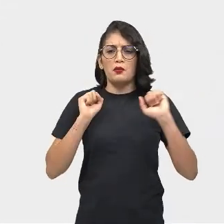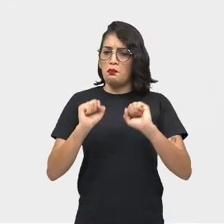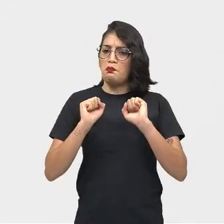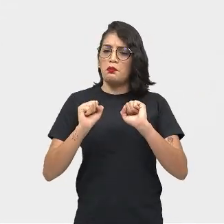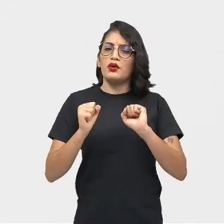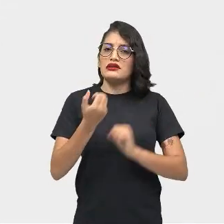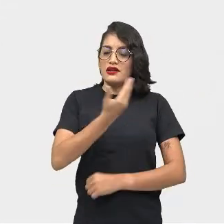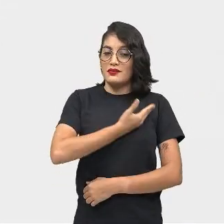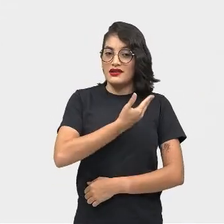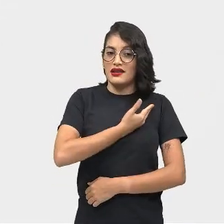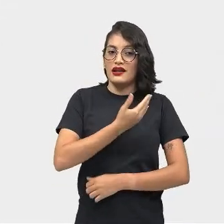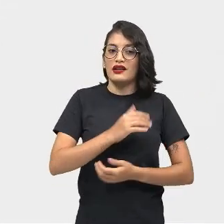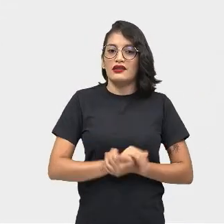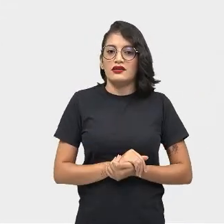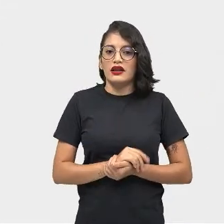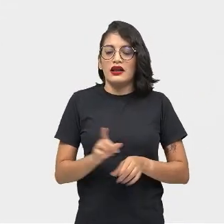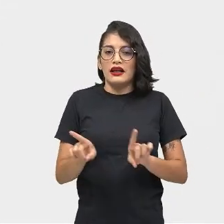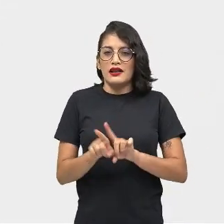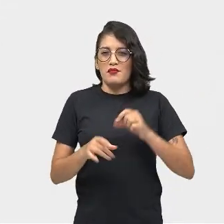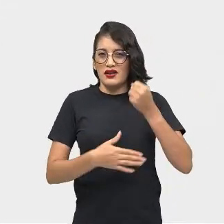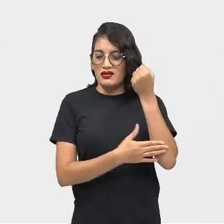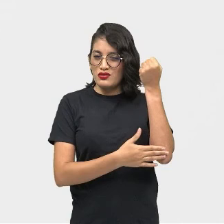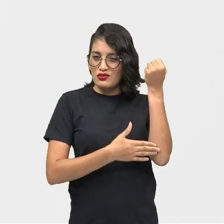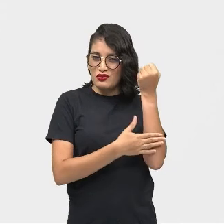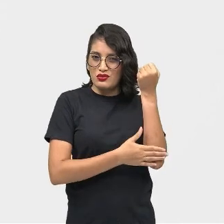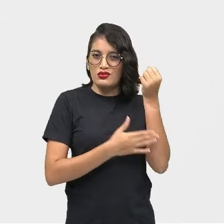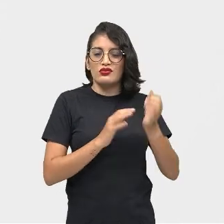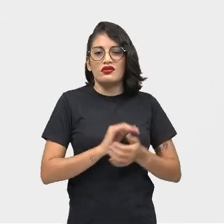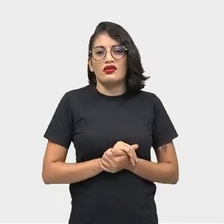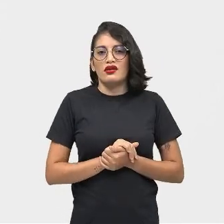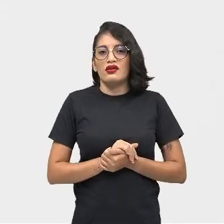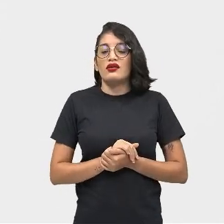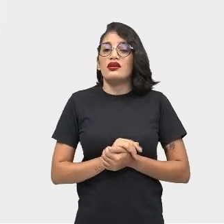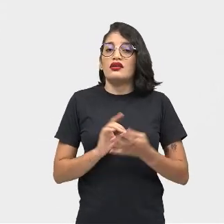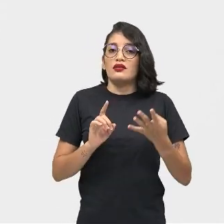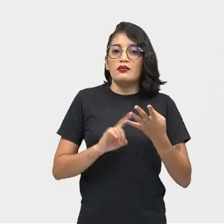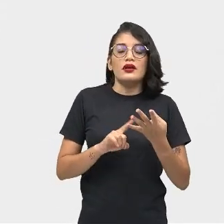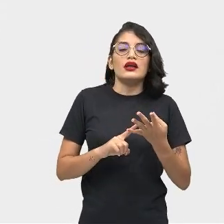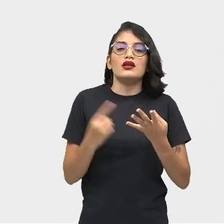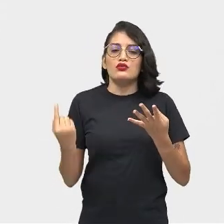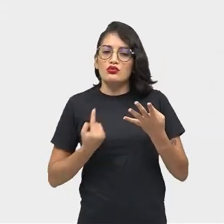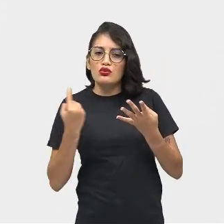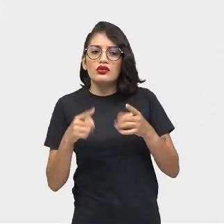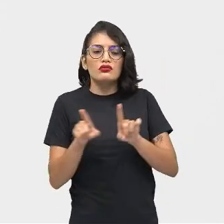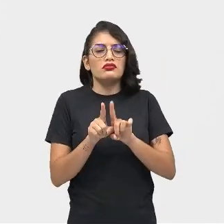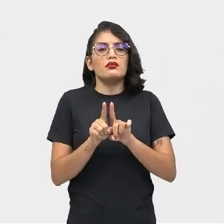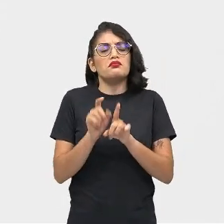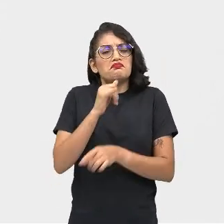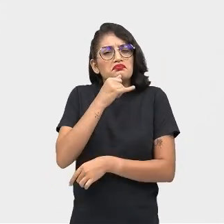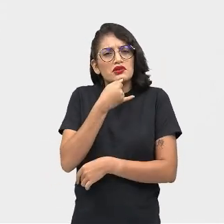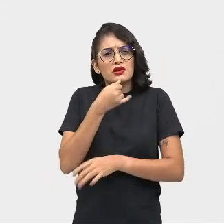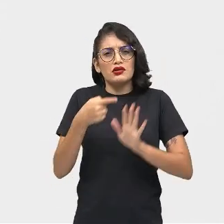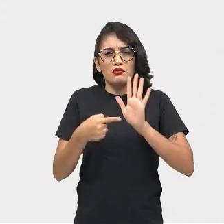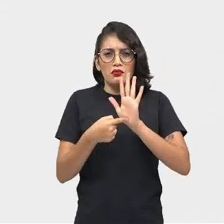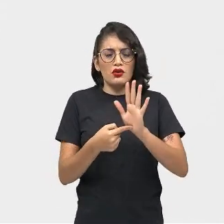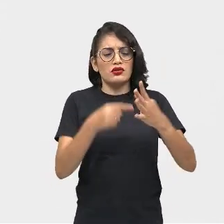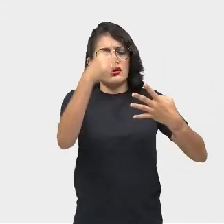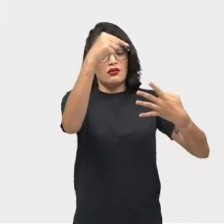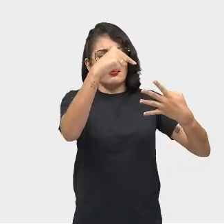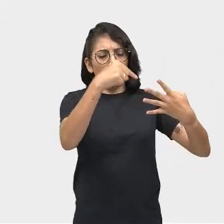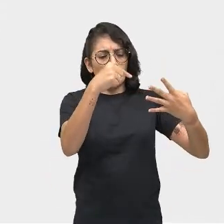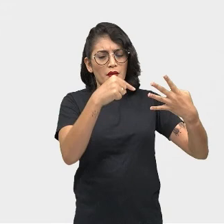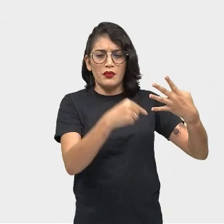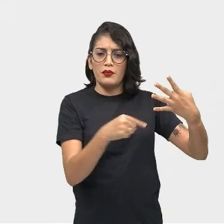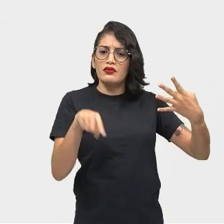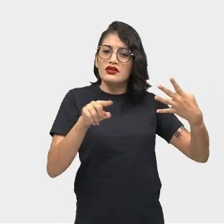seja amizade? Do ciúme. Também temos a solidão e a tristeza sendo apresentadas como alternativas. Você deve